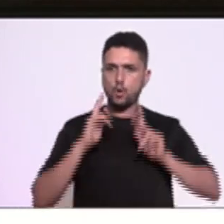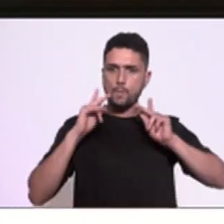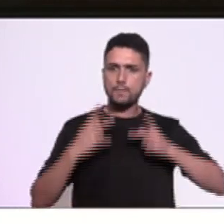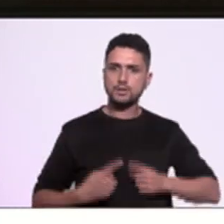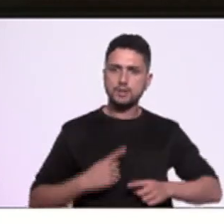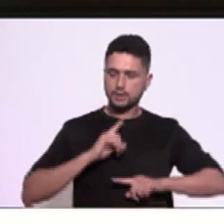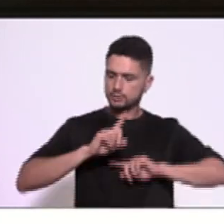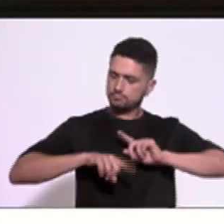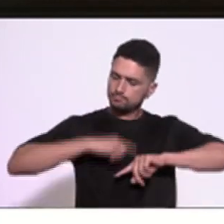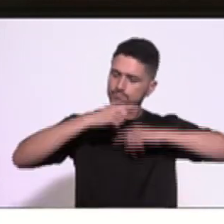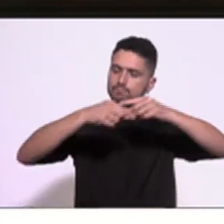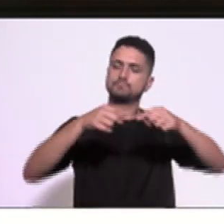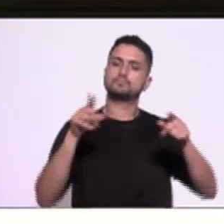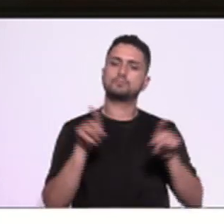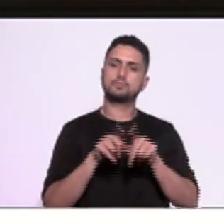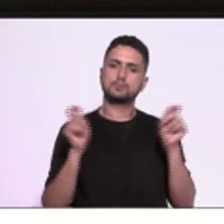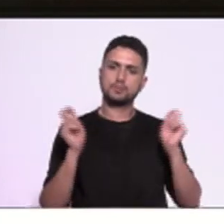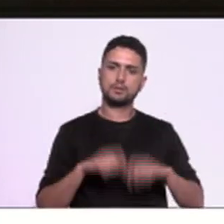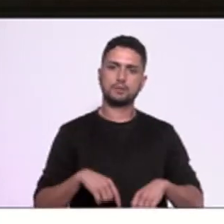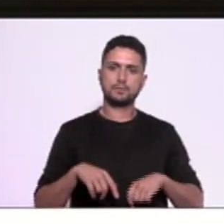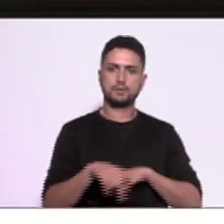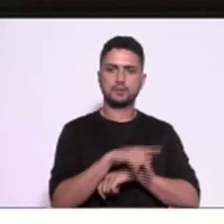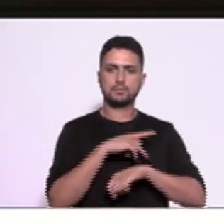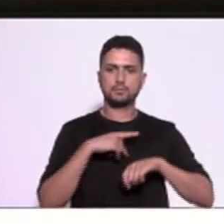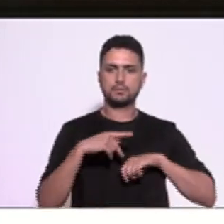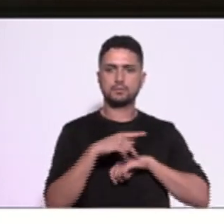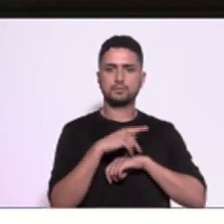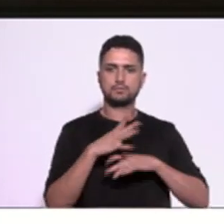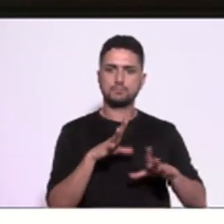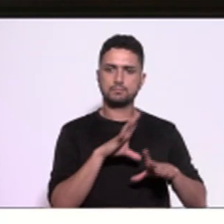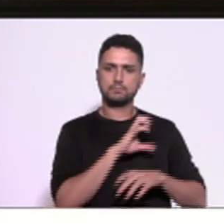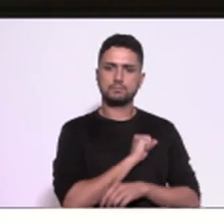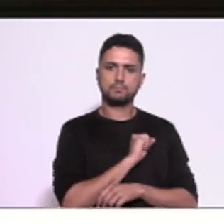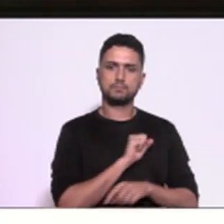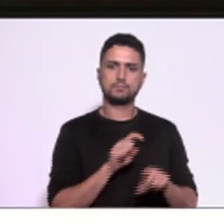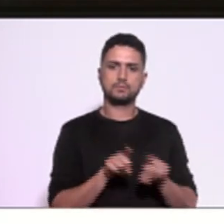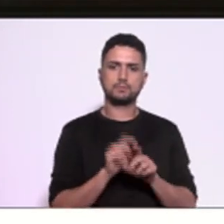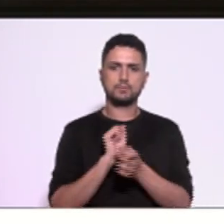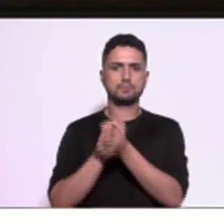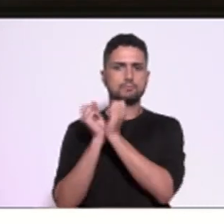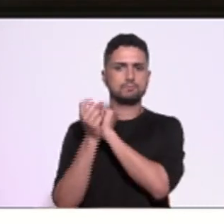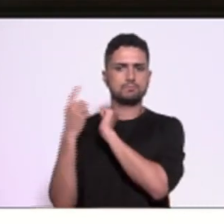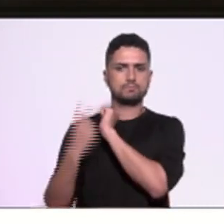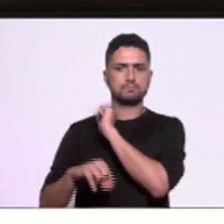o republicanismo, o abolicionismo e o amor à pátria.